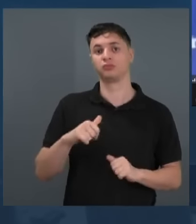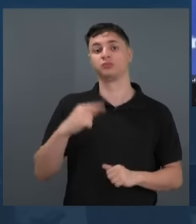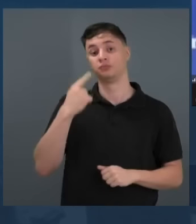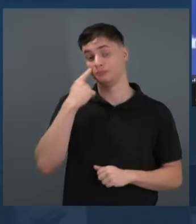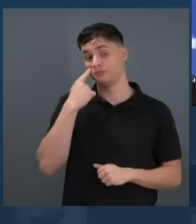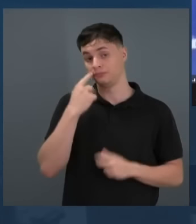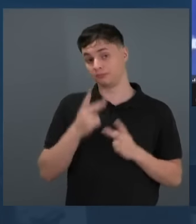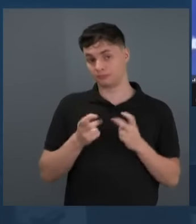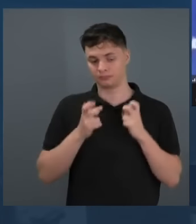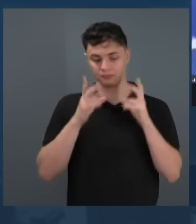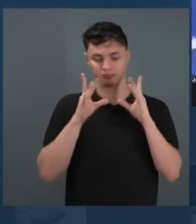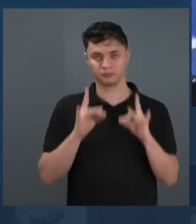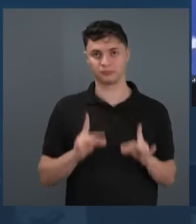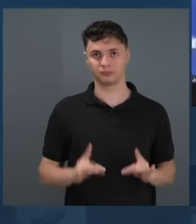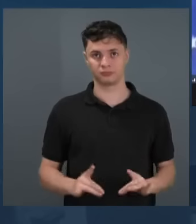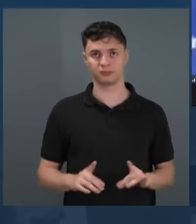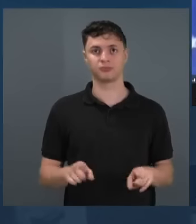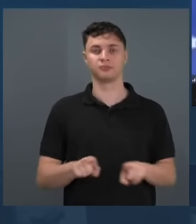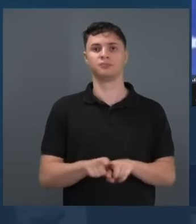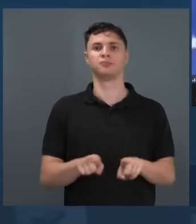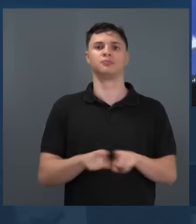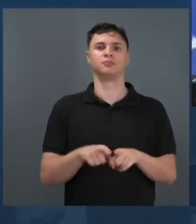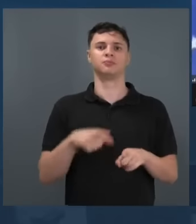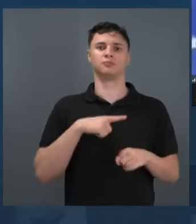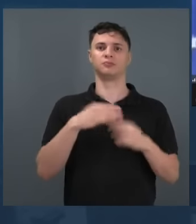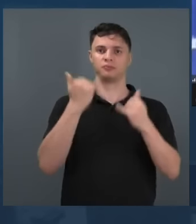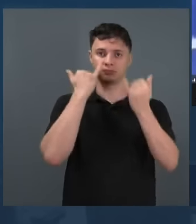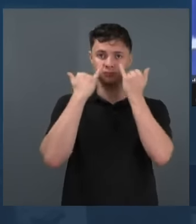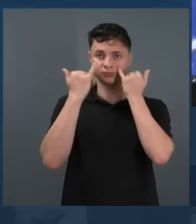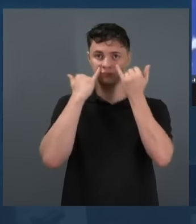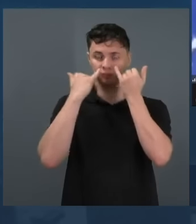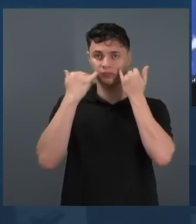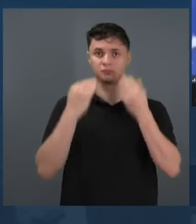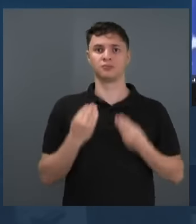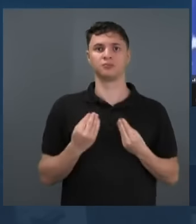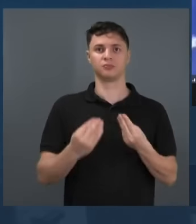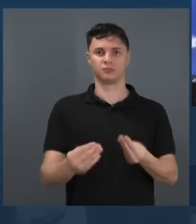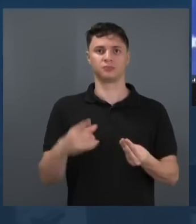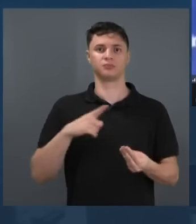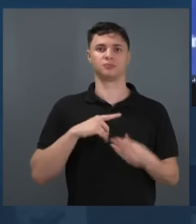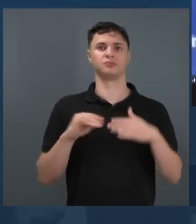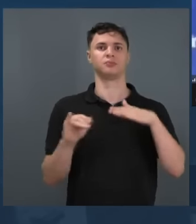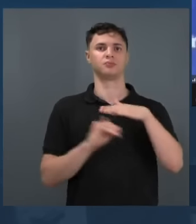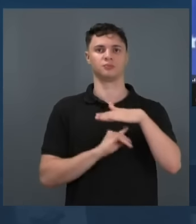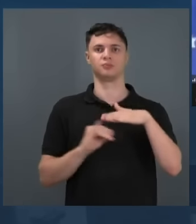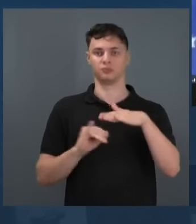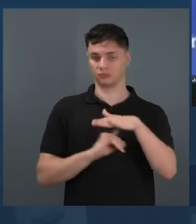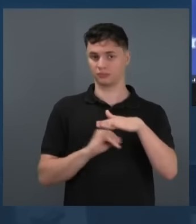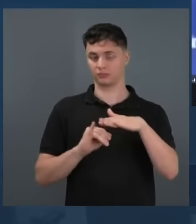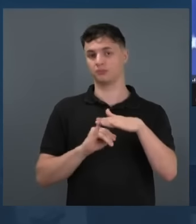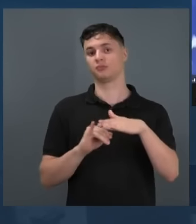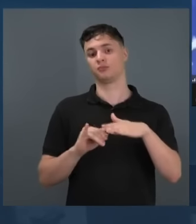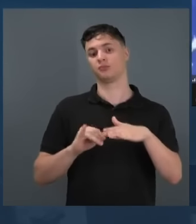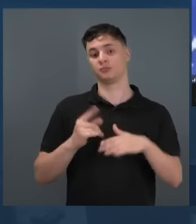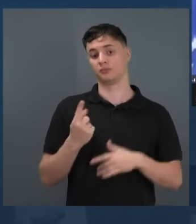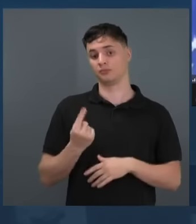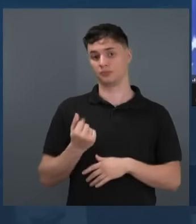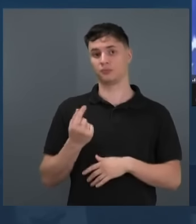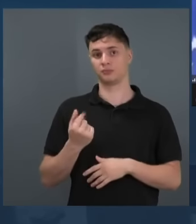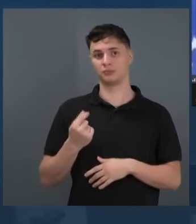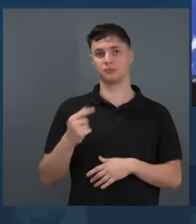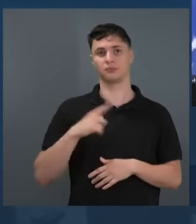detalhe. Bem como com dados fornecidos por grandes instituições financeiras